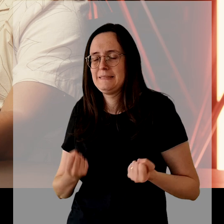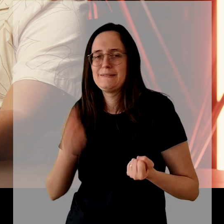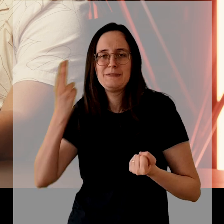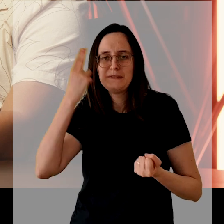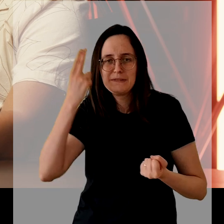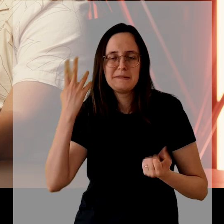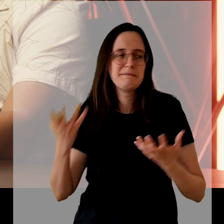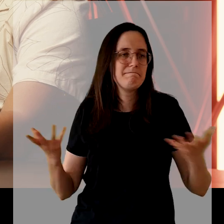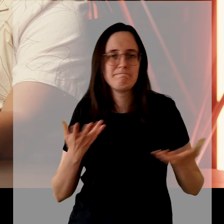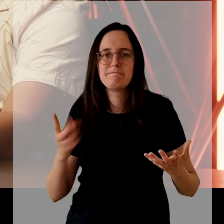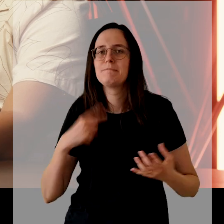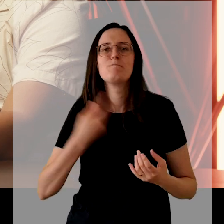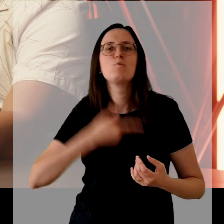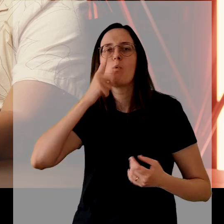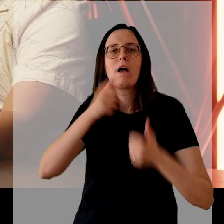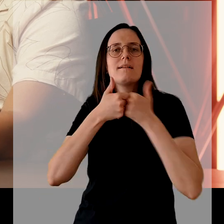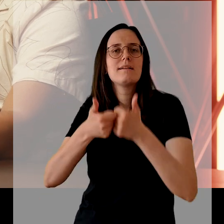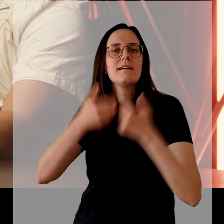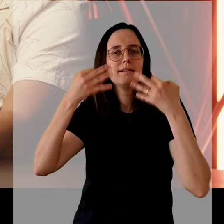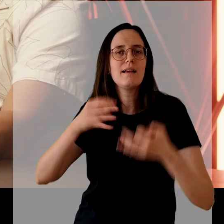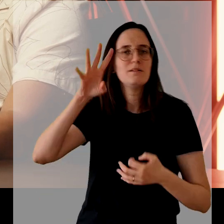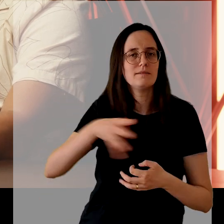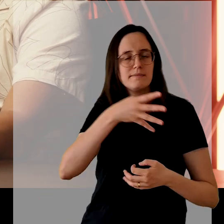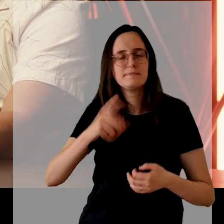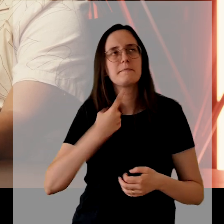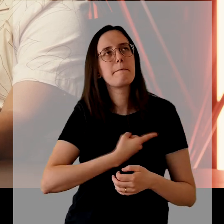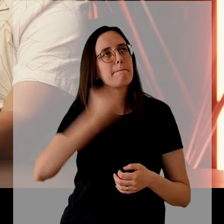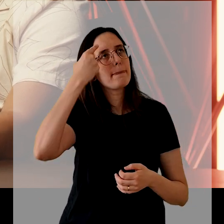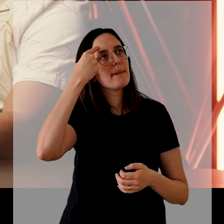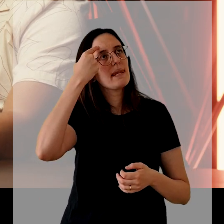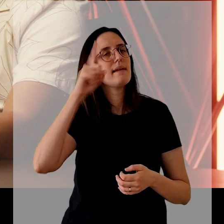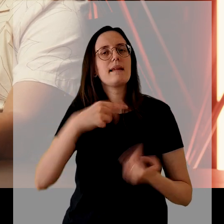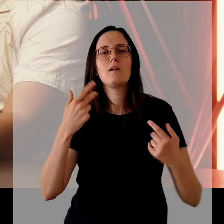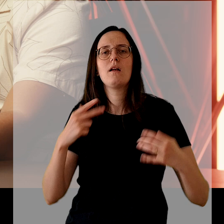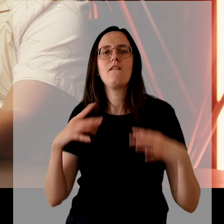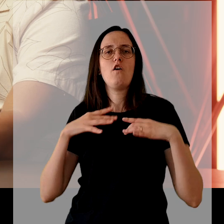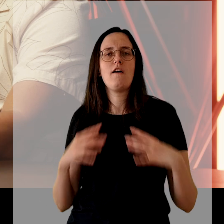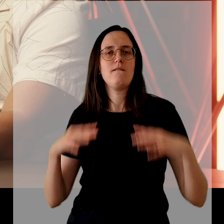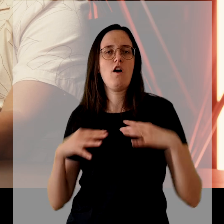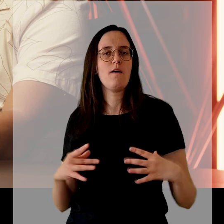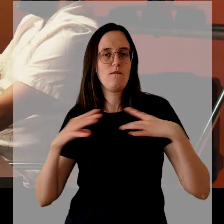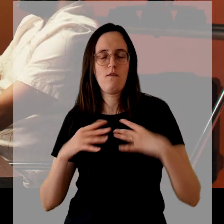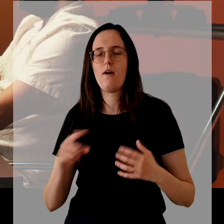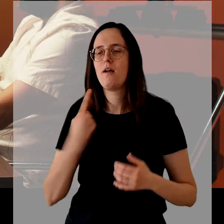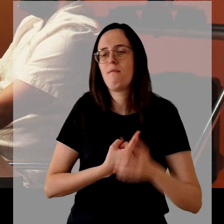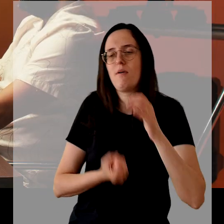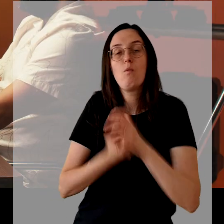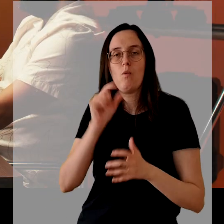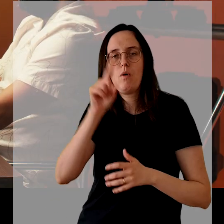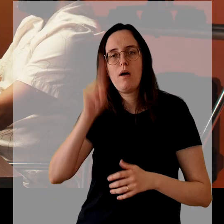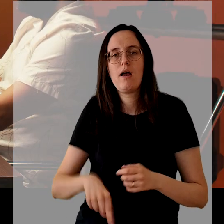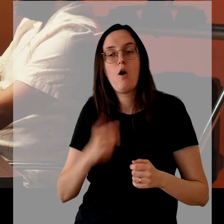meio inviável para a produção, a gente não ia cumprir. Então, a gente fez um regime de folguistas. Então, a gente